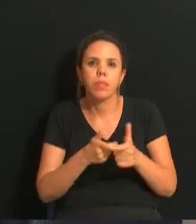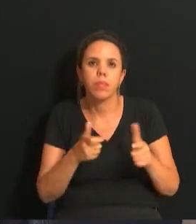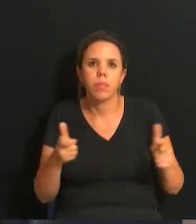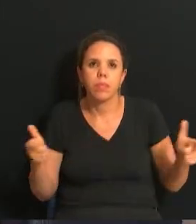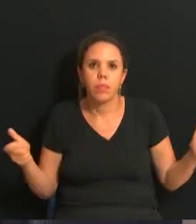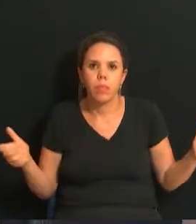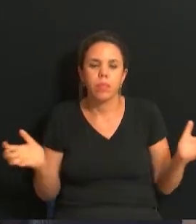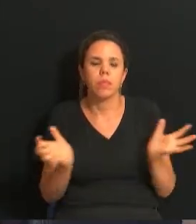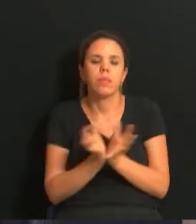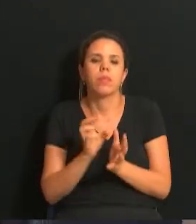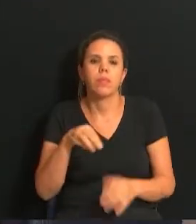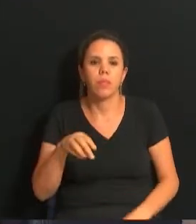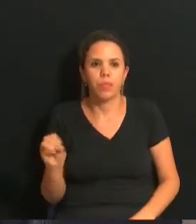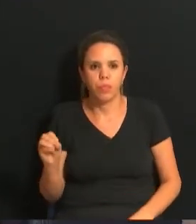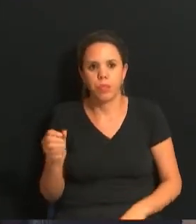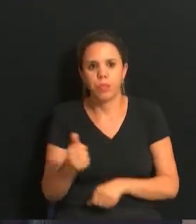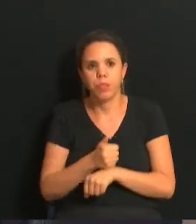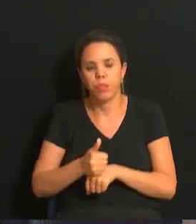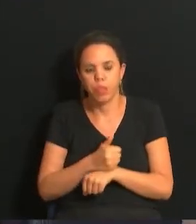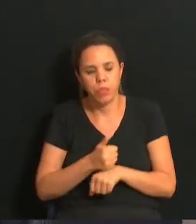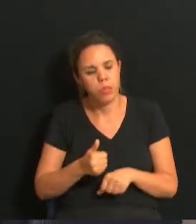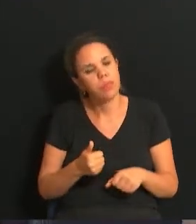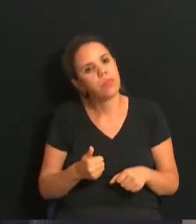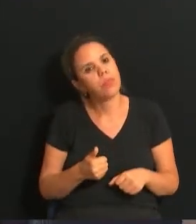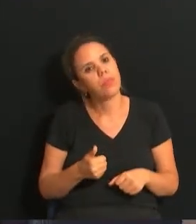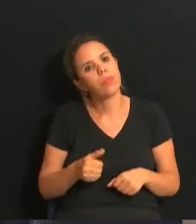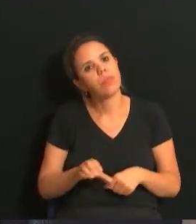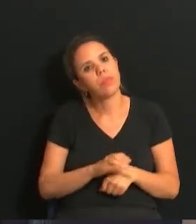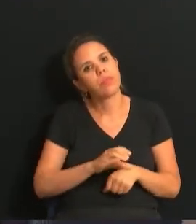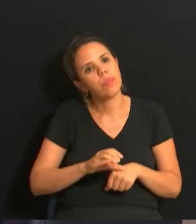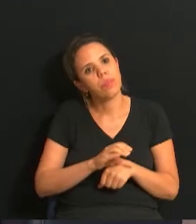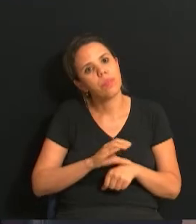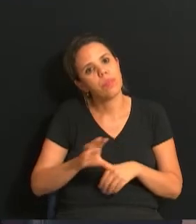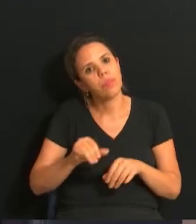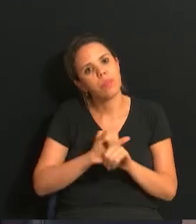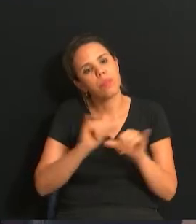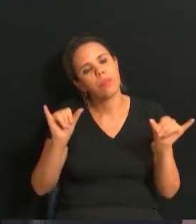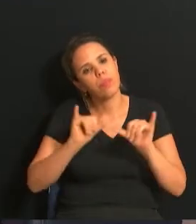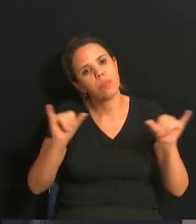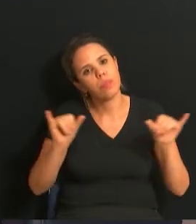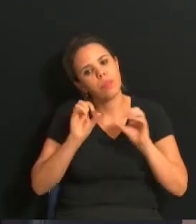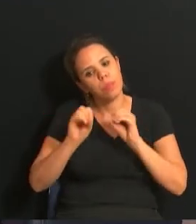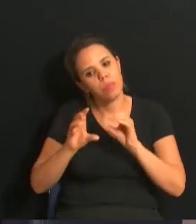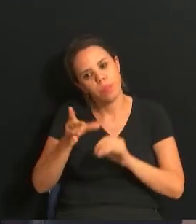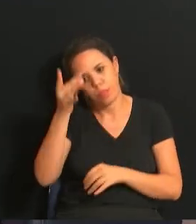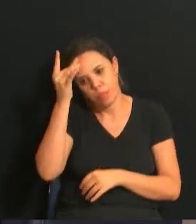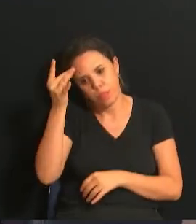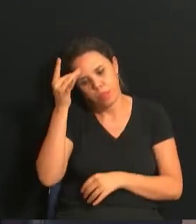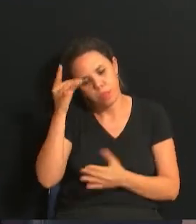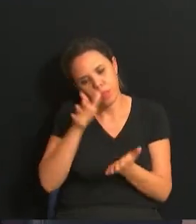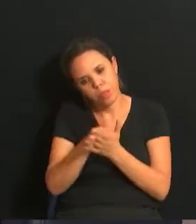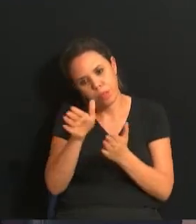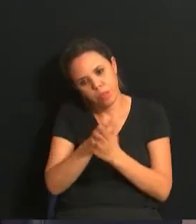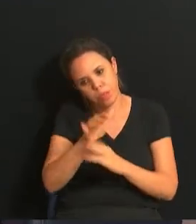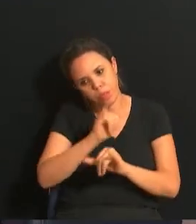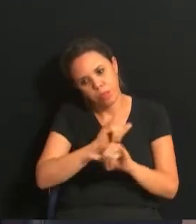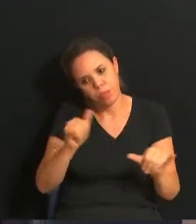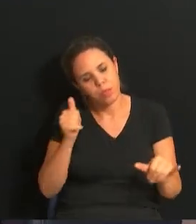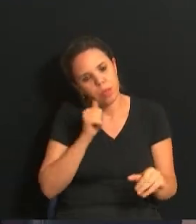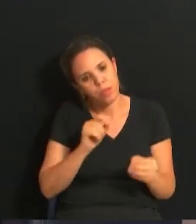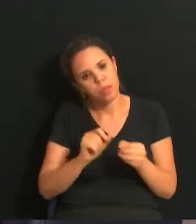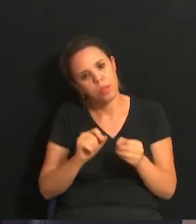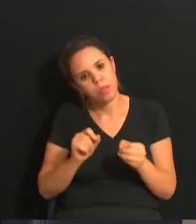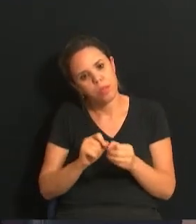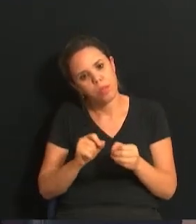do SEAMO e pela constituição de campanhas educativas publicitárias